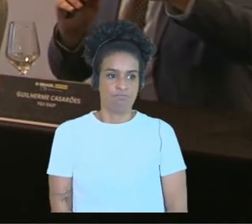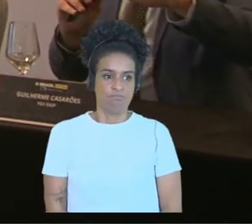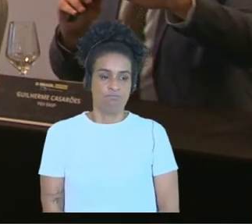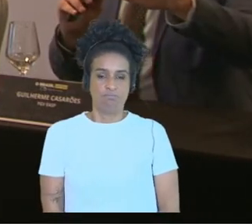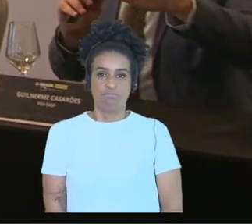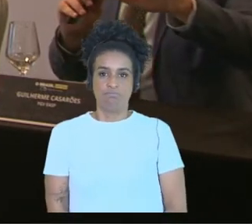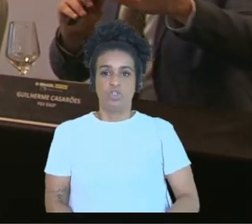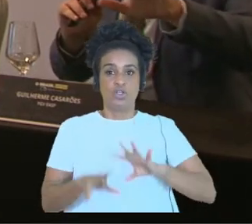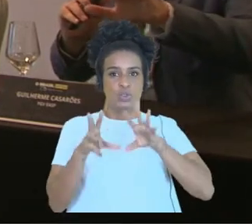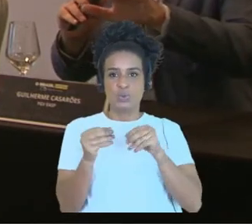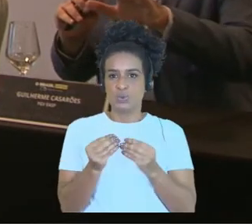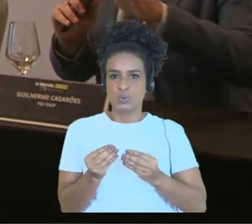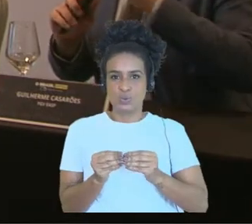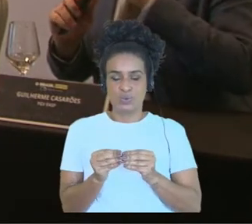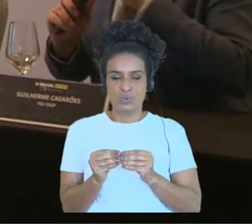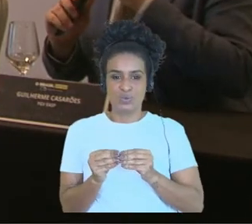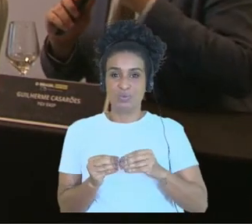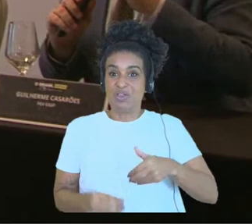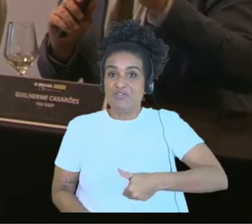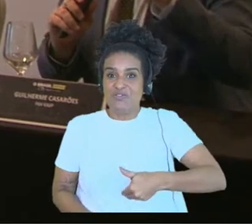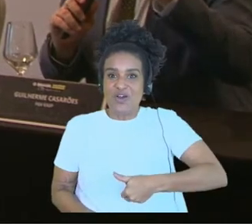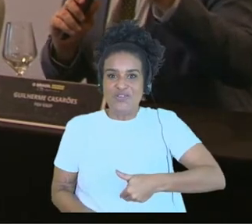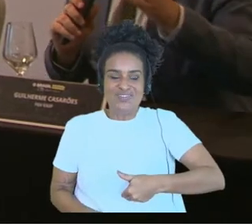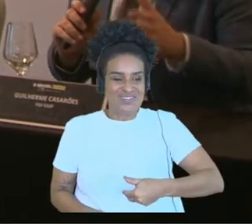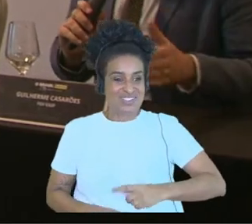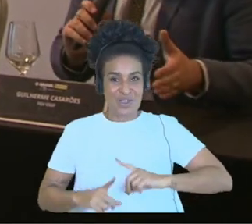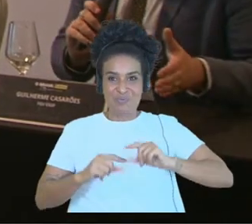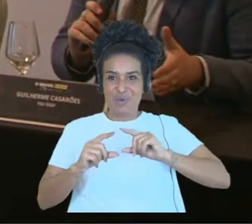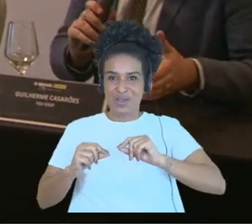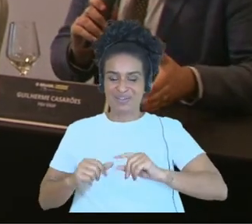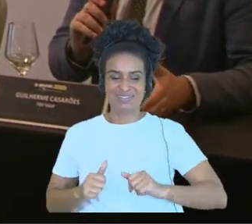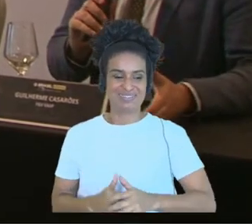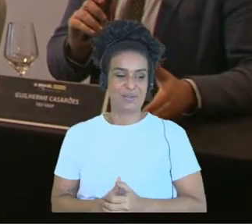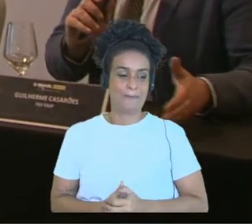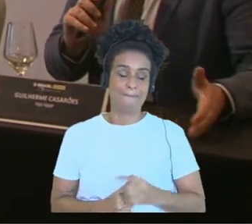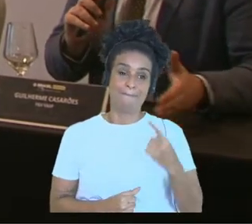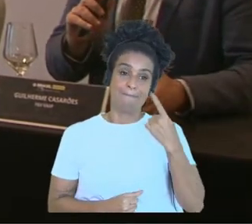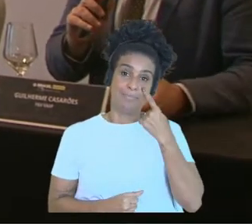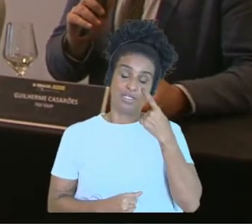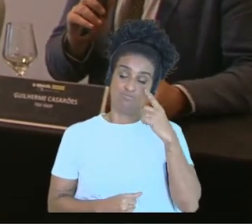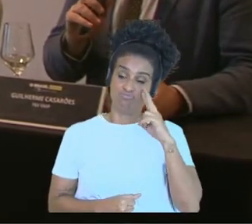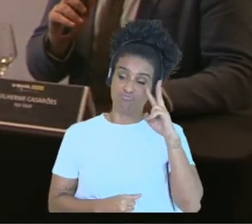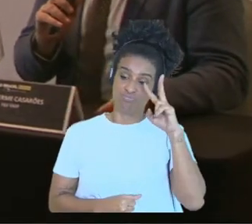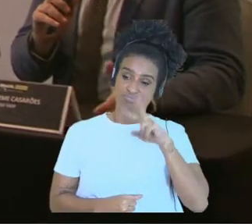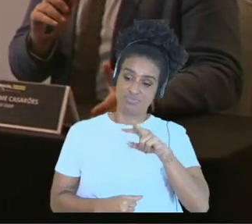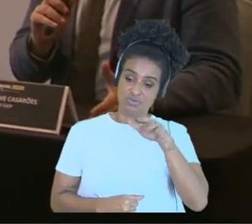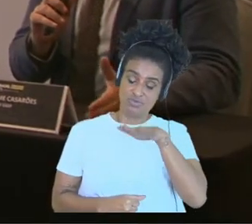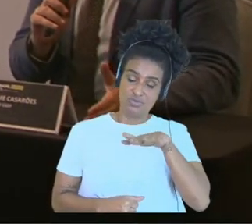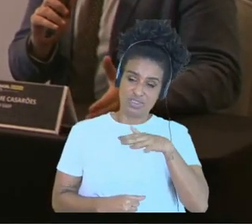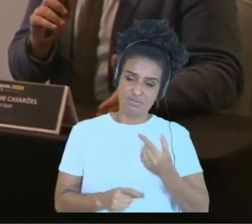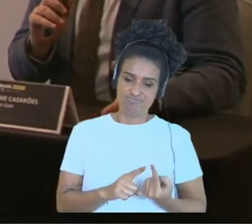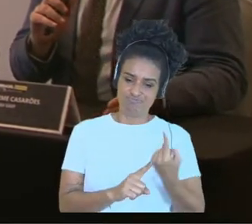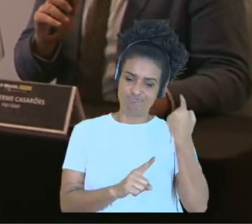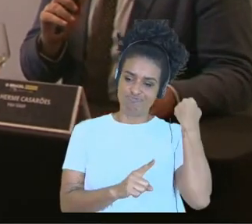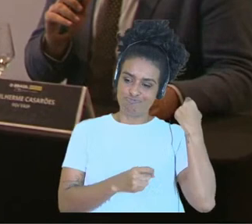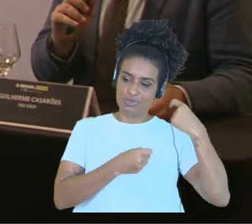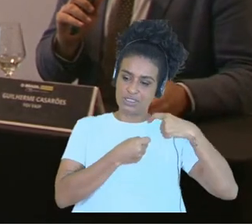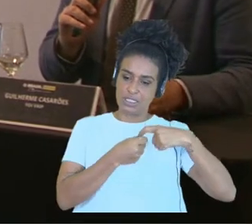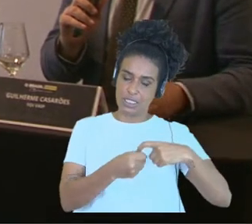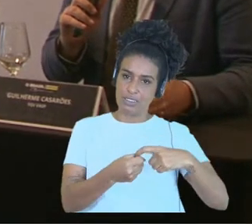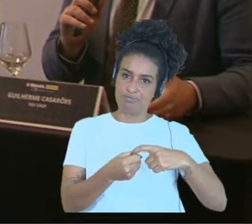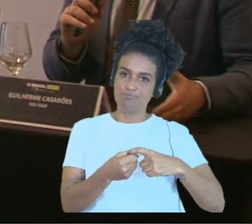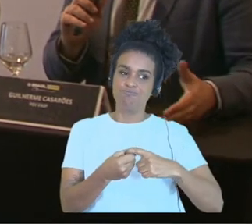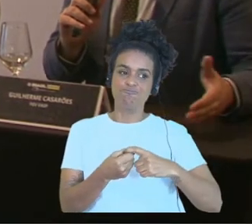Vou ser brevíssimo, até porque está todo mundo com fome, eu imagino. Mas eu não vejo, voltando à minha fala anterior, nenhuma possibilidade